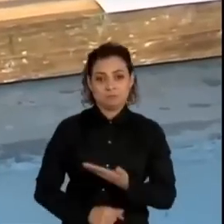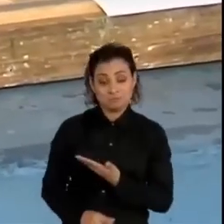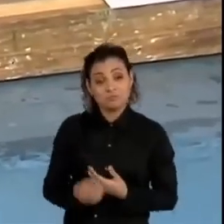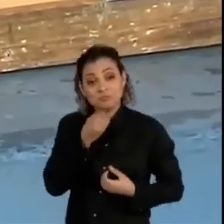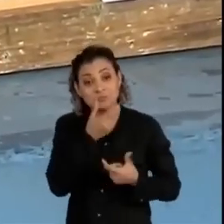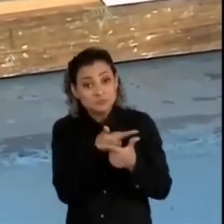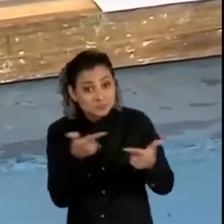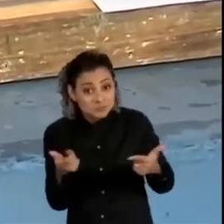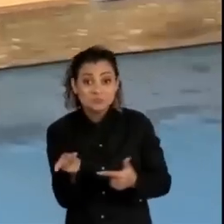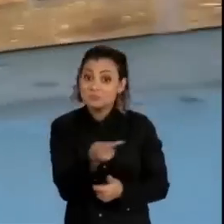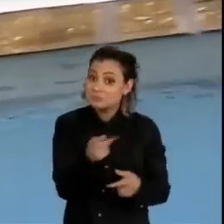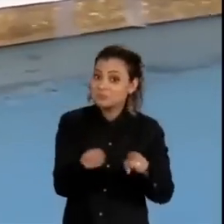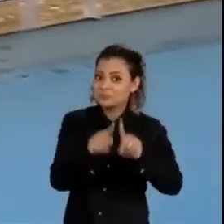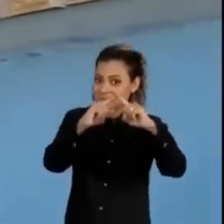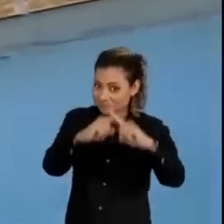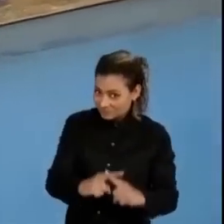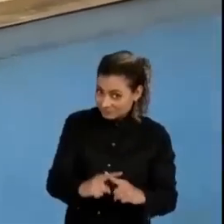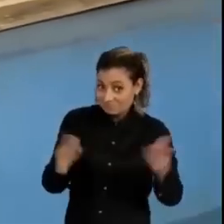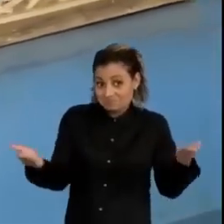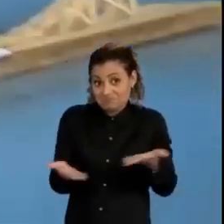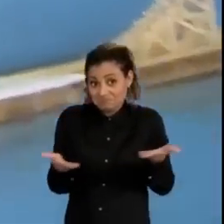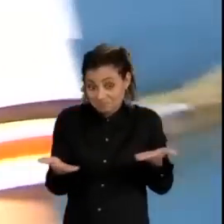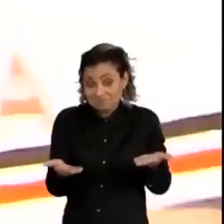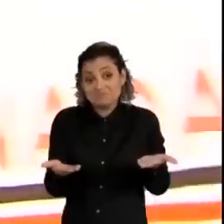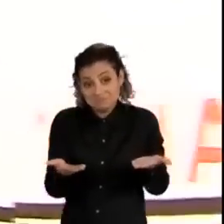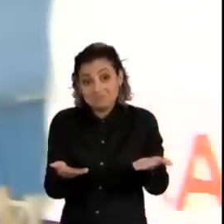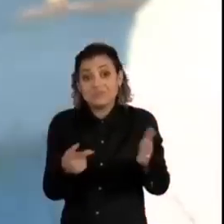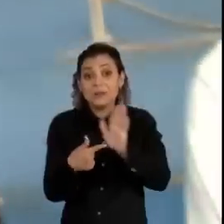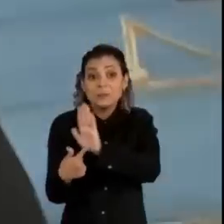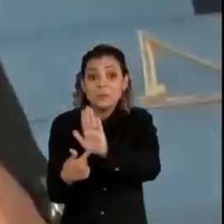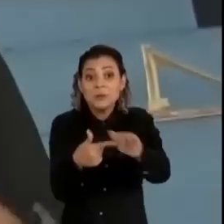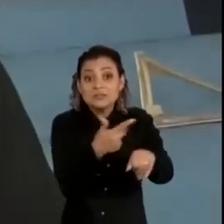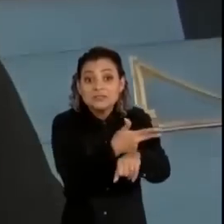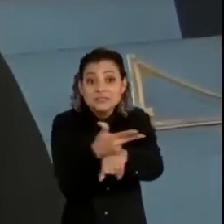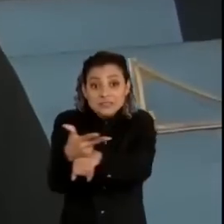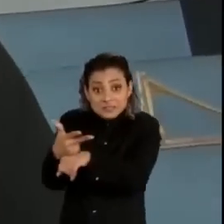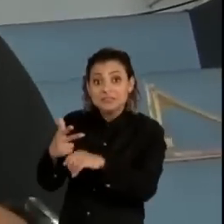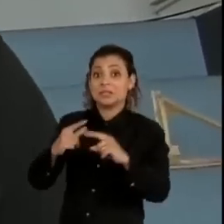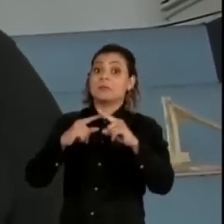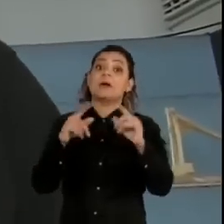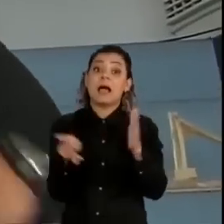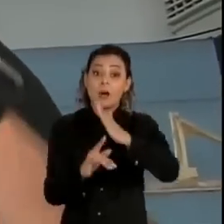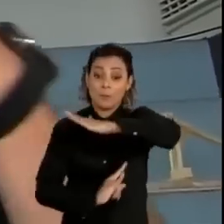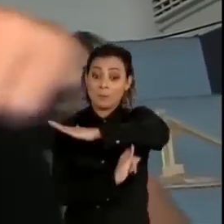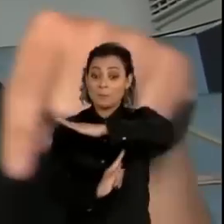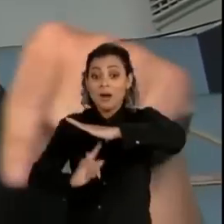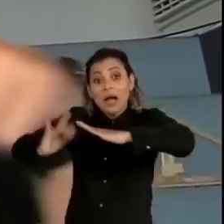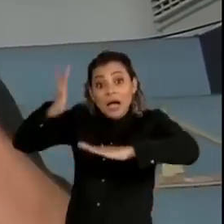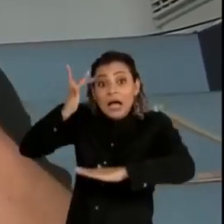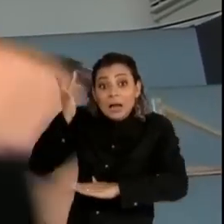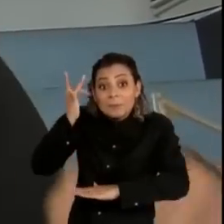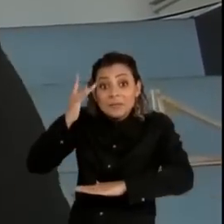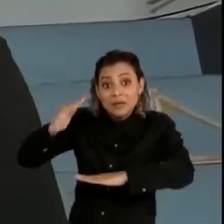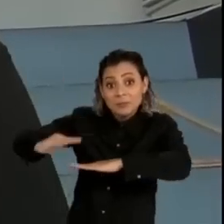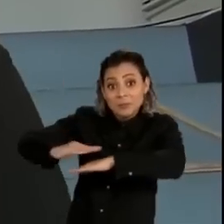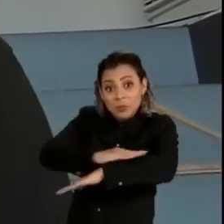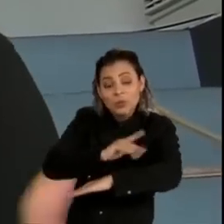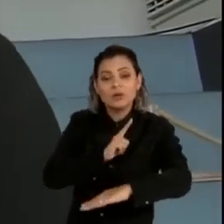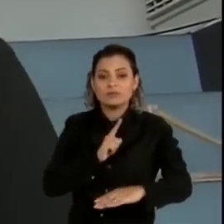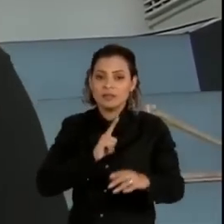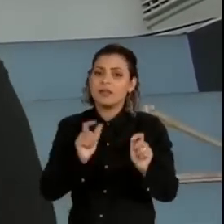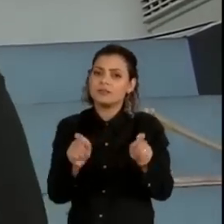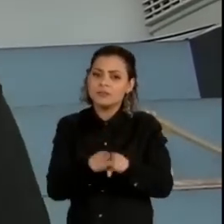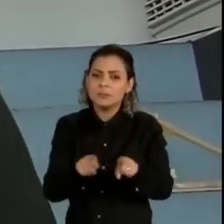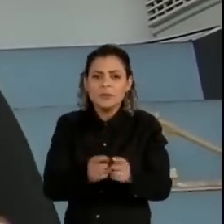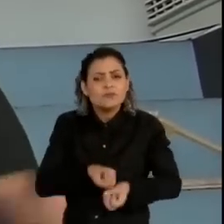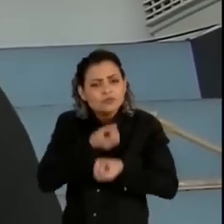Sofia, para o Bruno e para os outros colégios também que estão participando. O Euclides está mostrando exatamente a ponte, que vai ser testada amanhã. Aliás, está passando aí o endereço para você